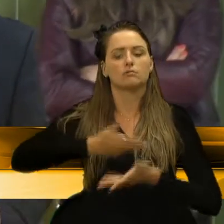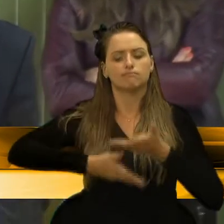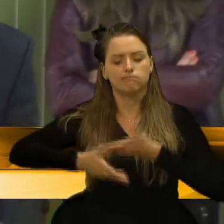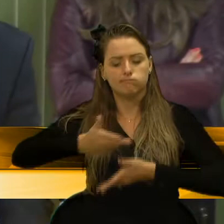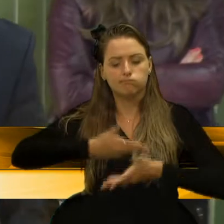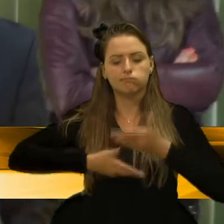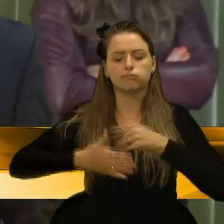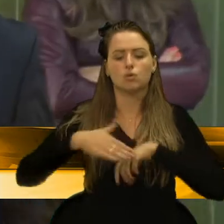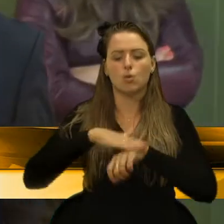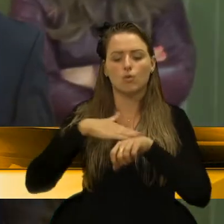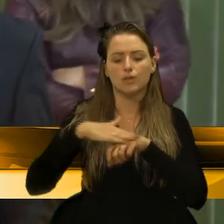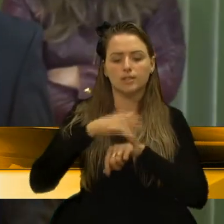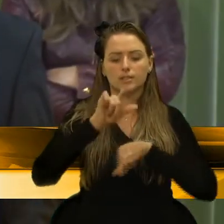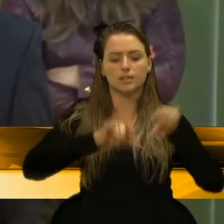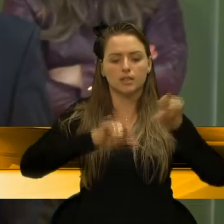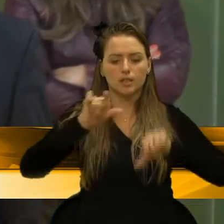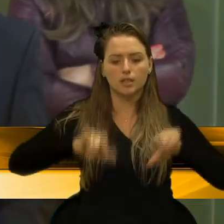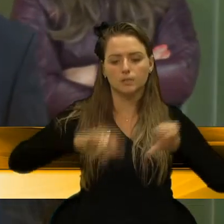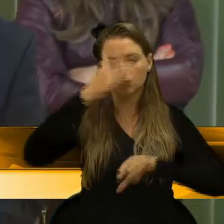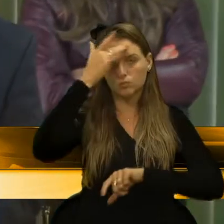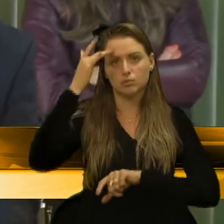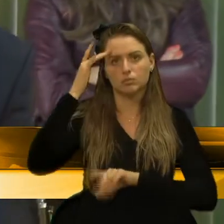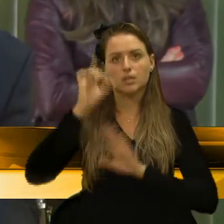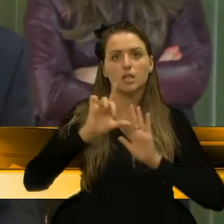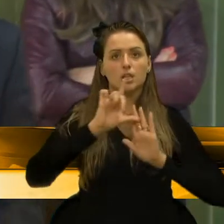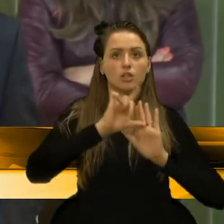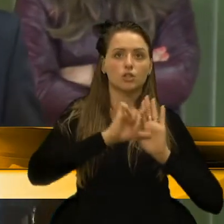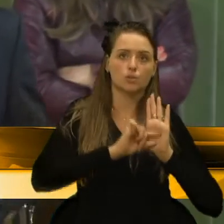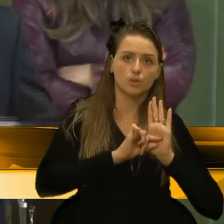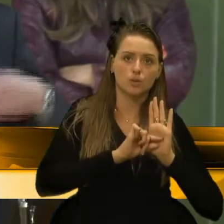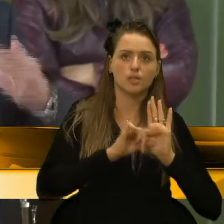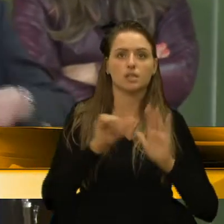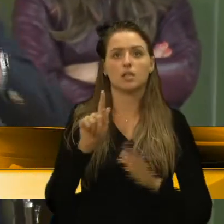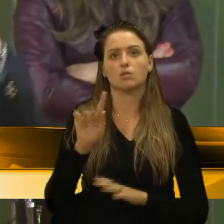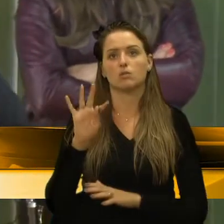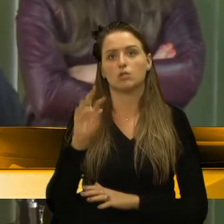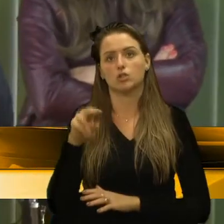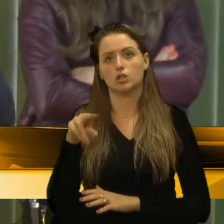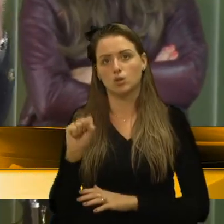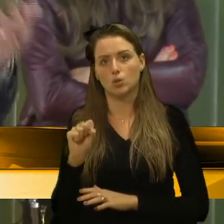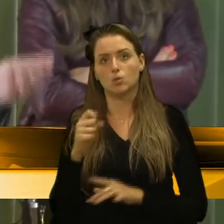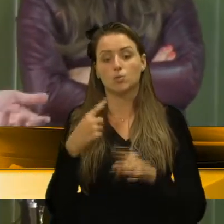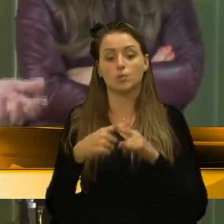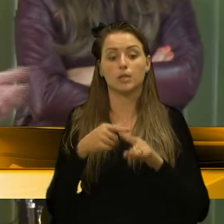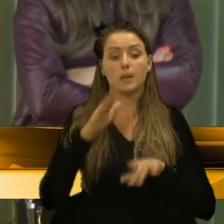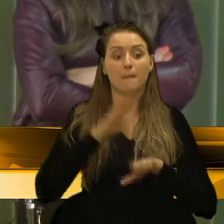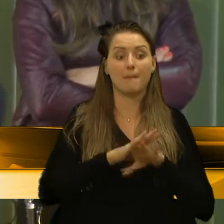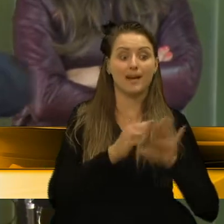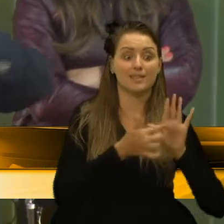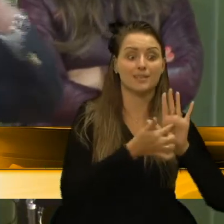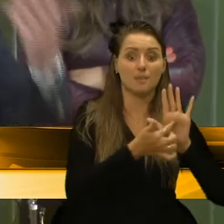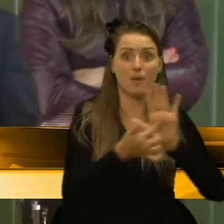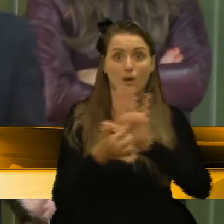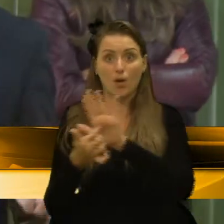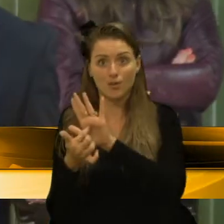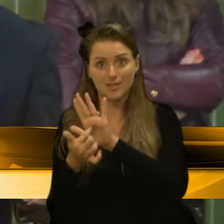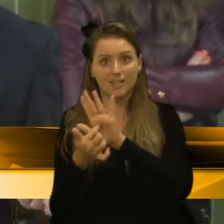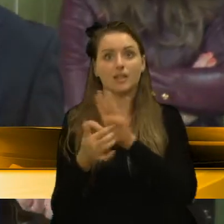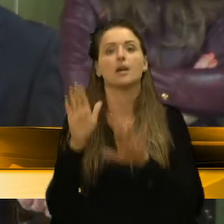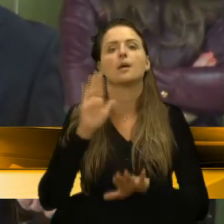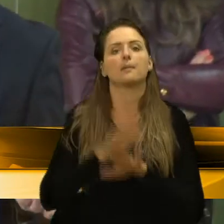os músicos a diminuição de jetons, porque quanto mais apresentações, mais jetons